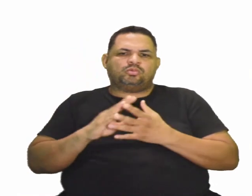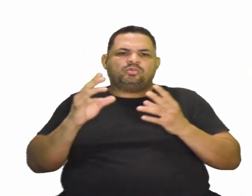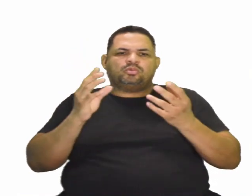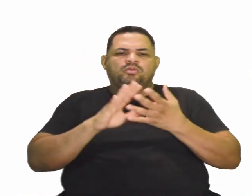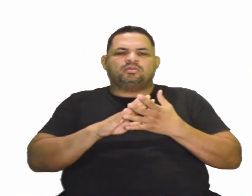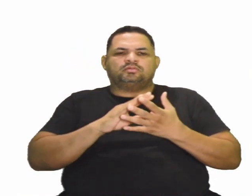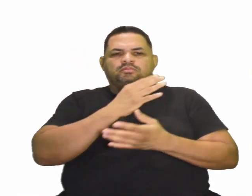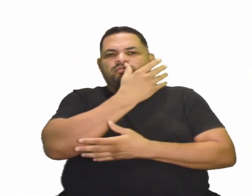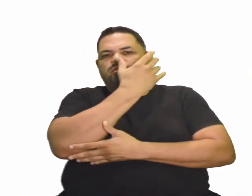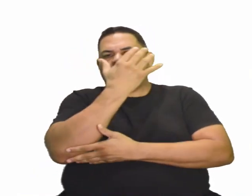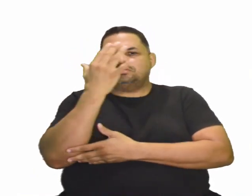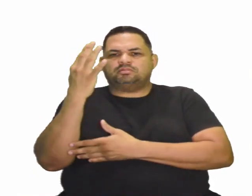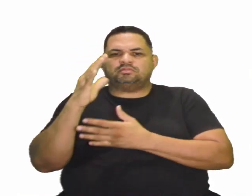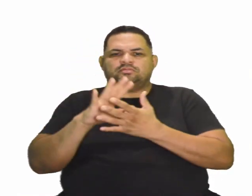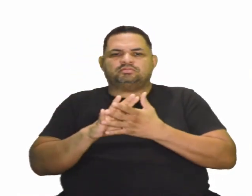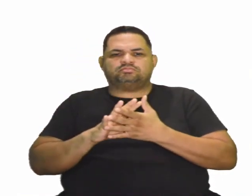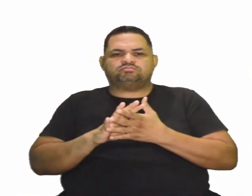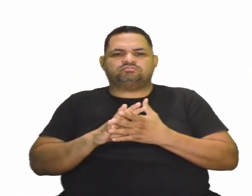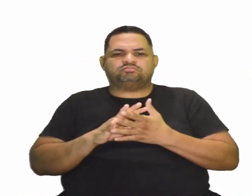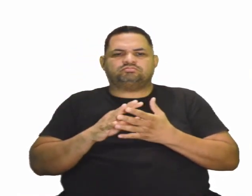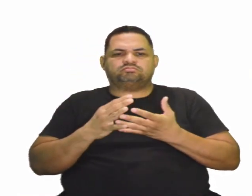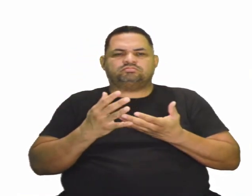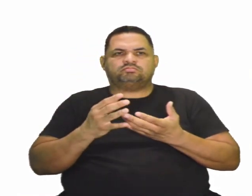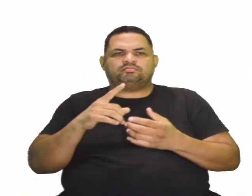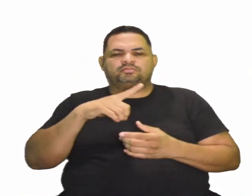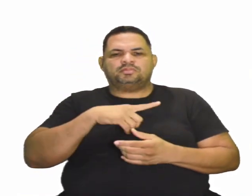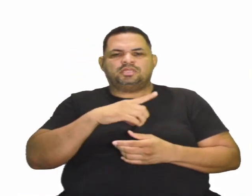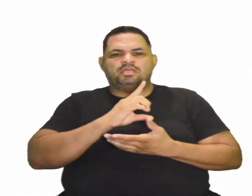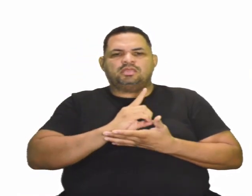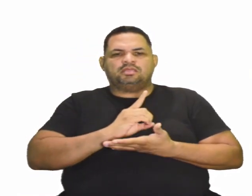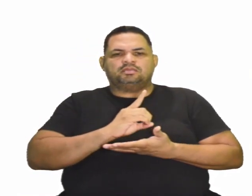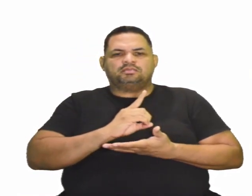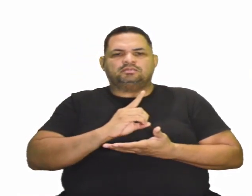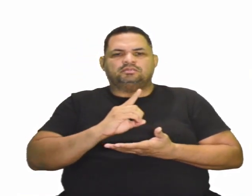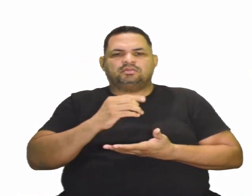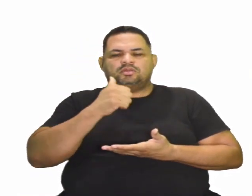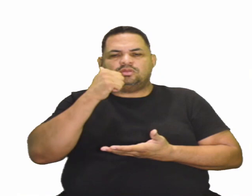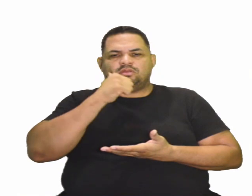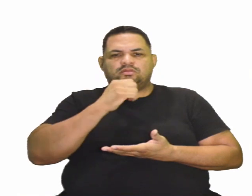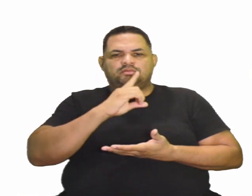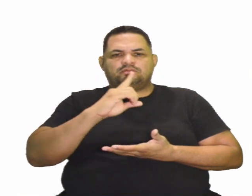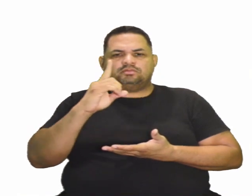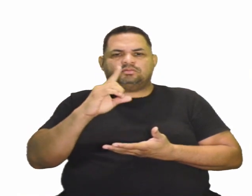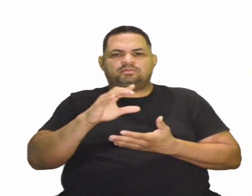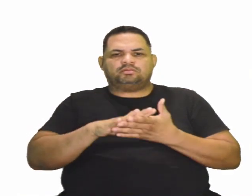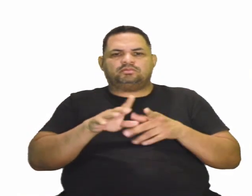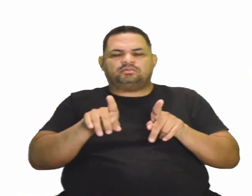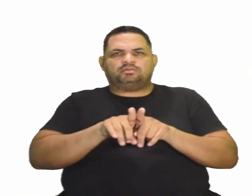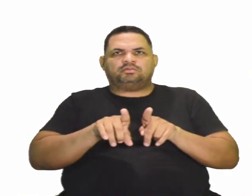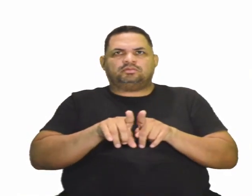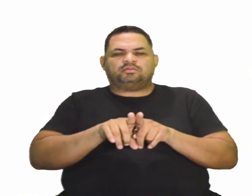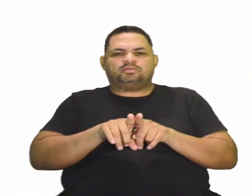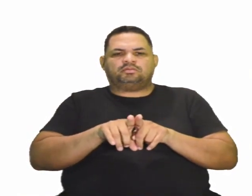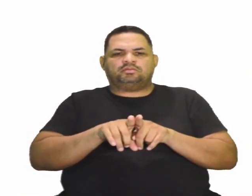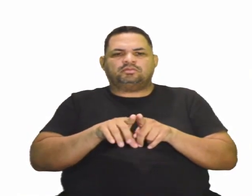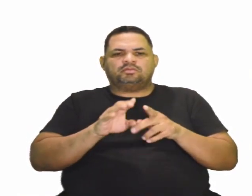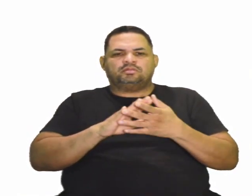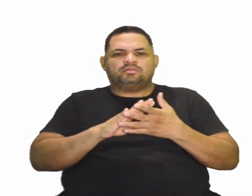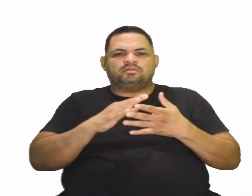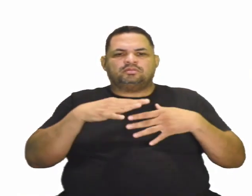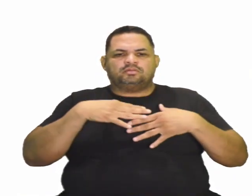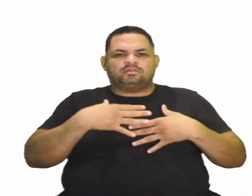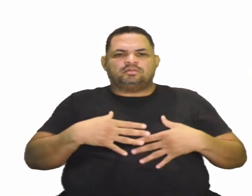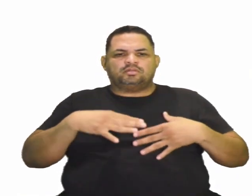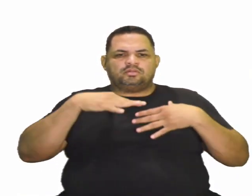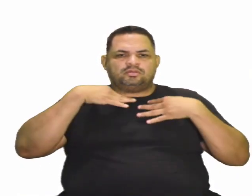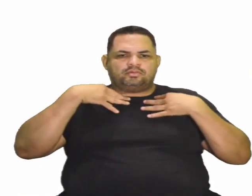árvores, né, vegetação. A deusa aqui da primavera, né, está assim com um pano que vai cobrir o corpo